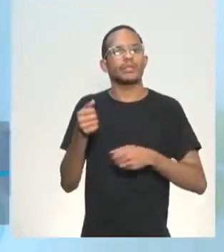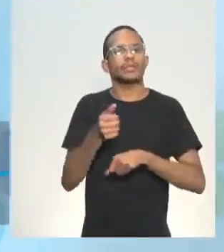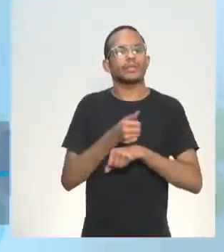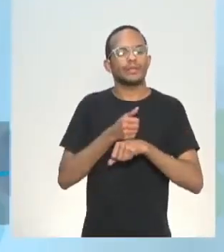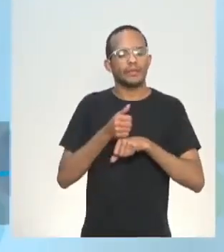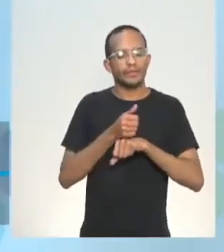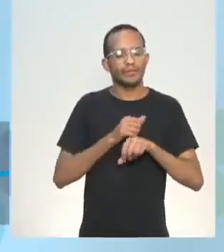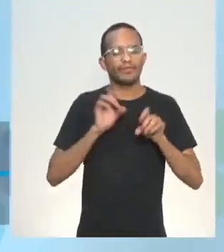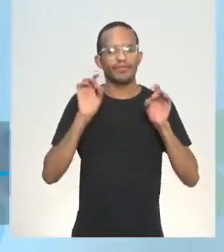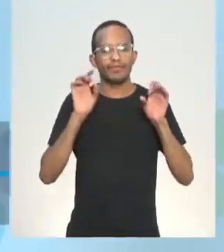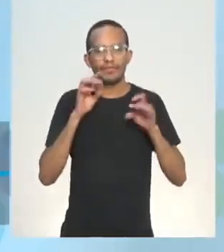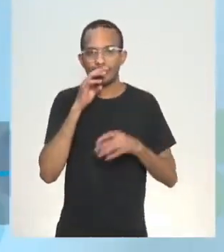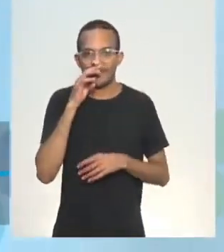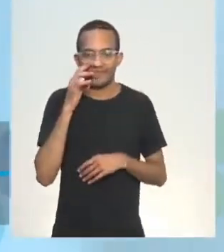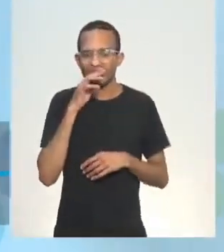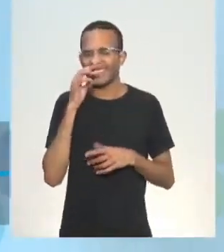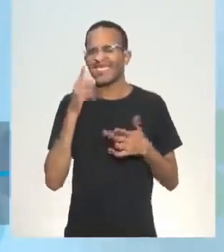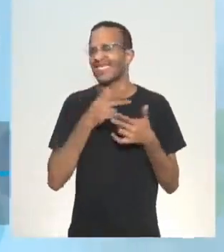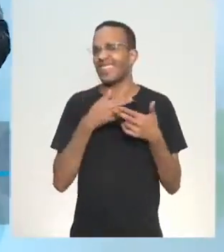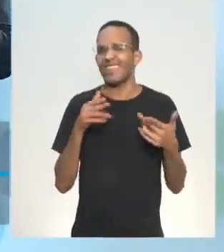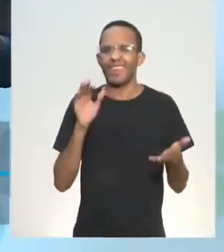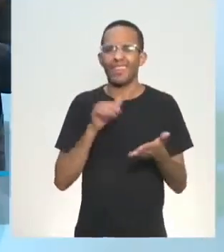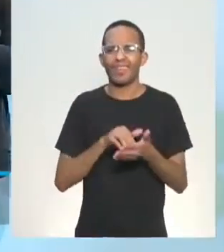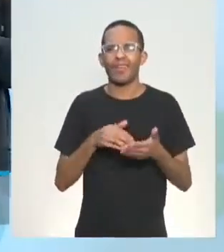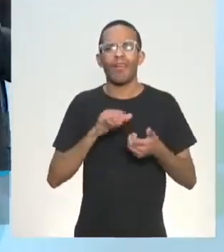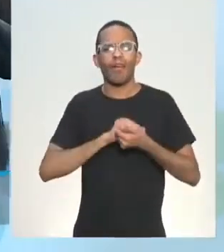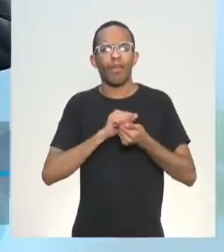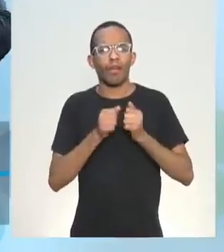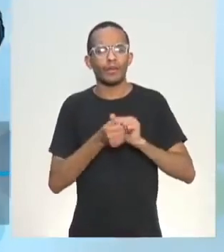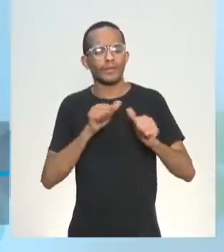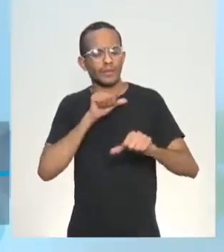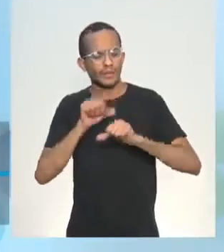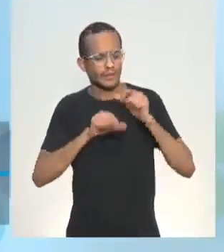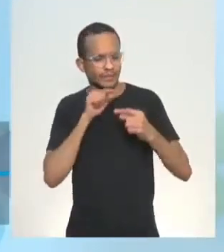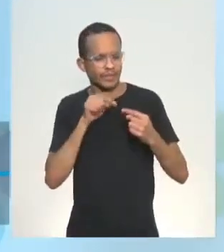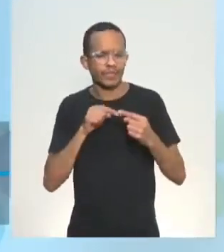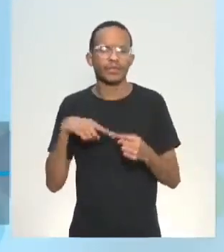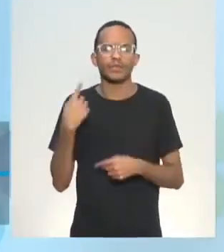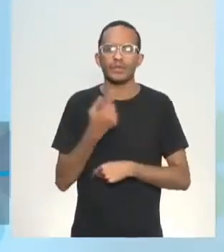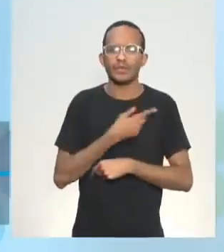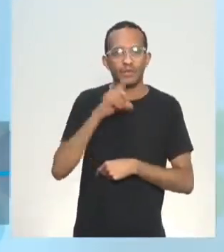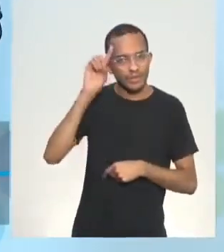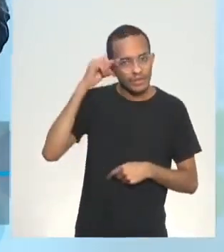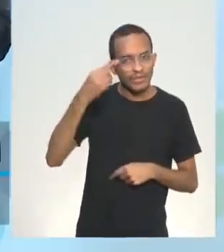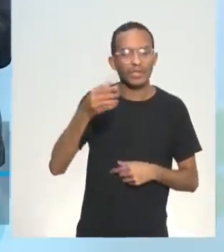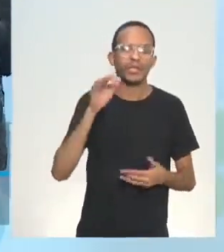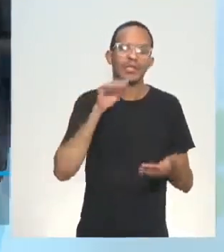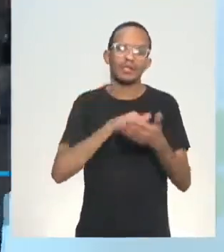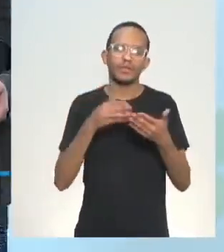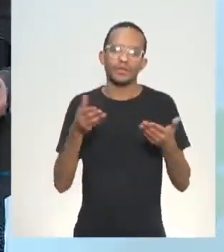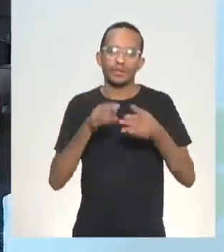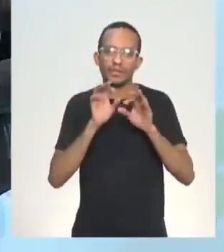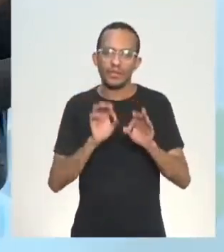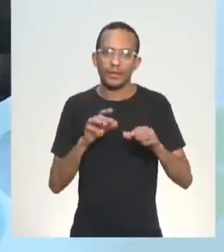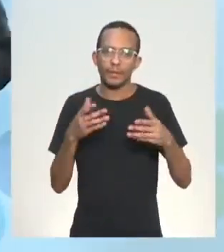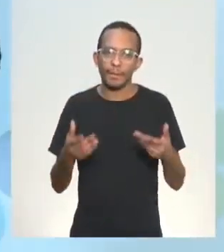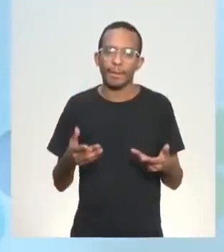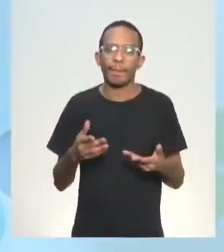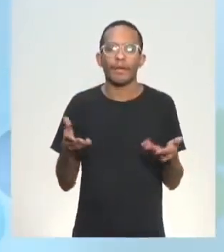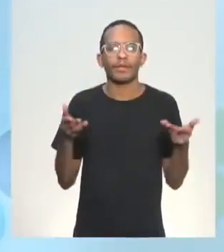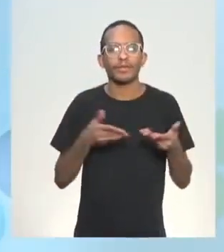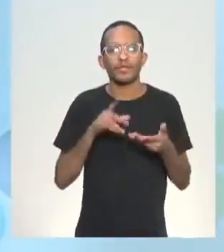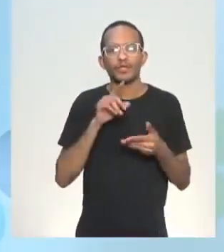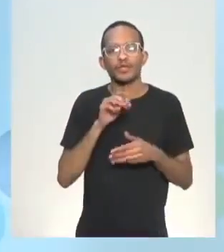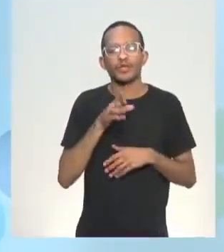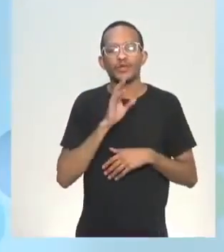bom? Então, várias coisas, né, foram adaptadas ao nosso cotidiano e estão aí até hoje. Certo? Agora vamos